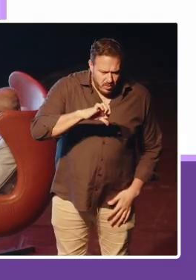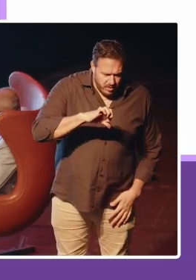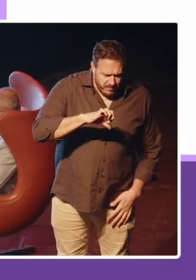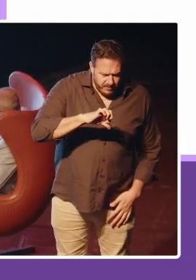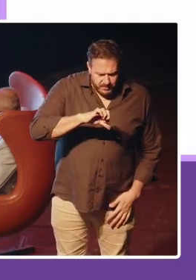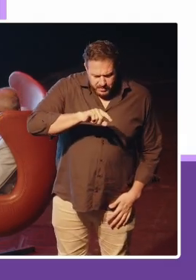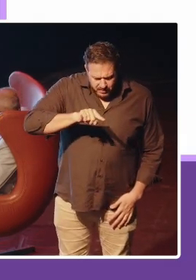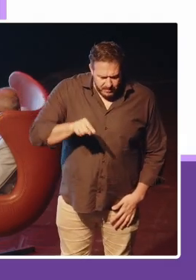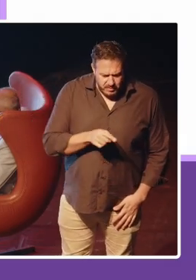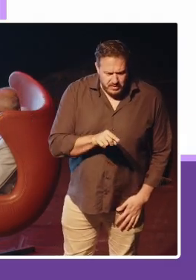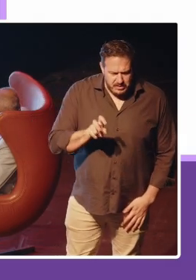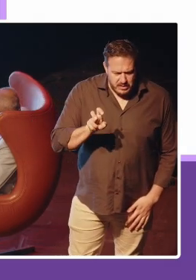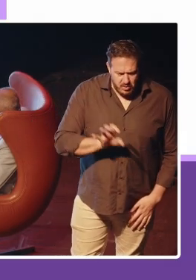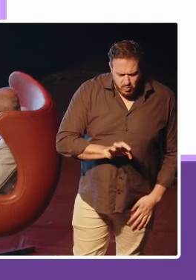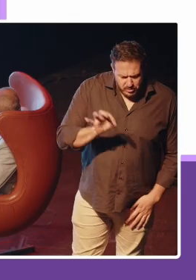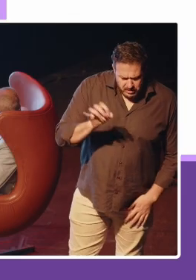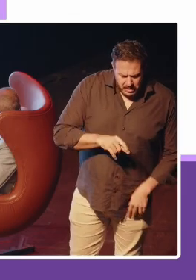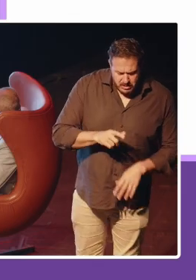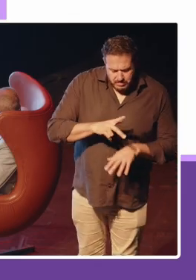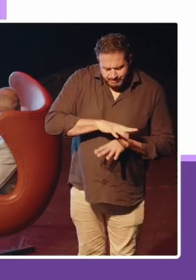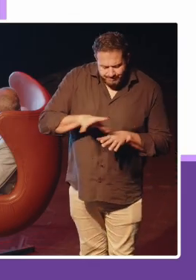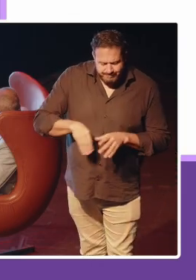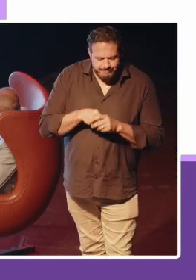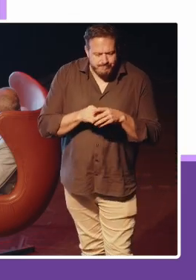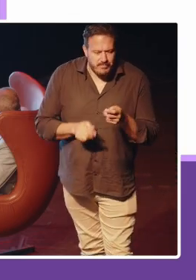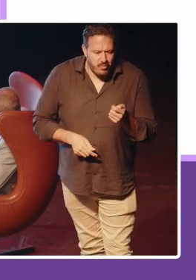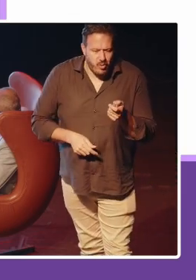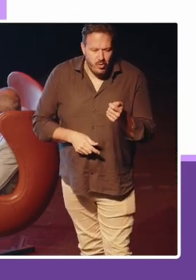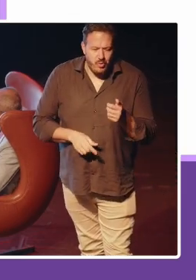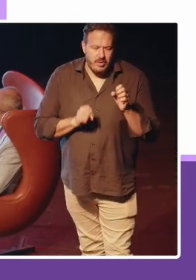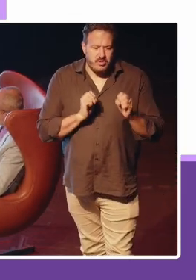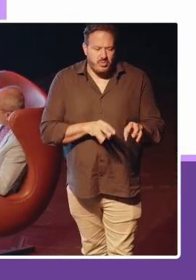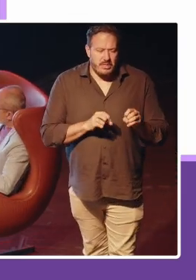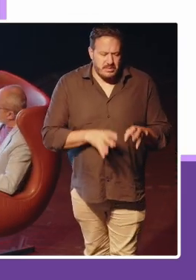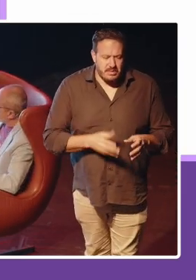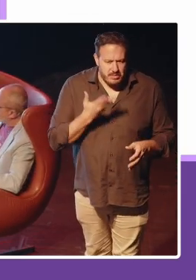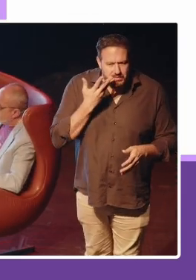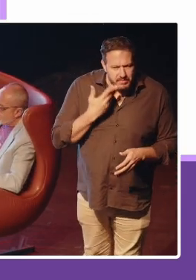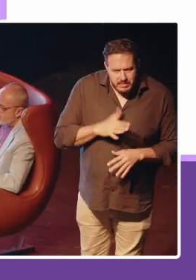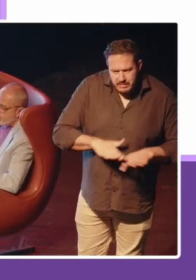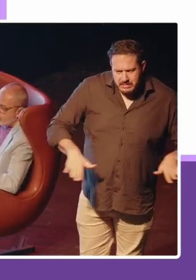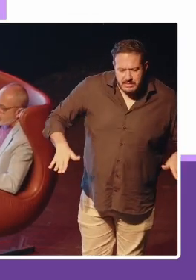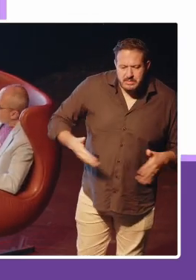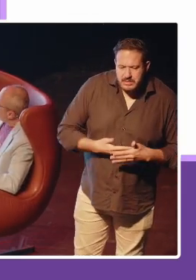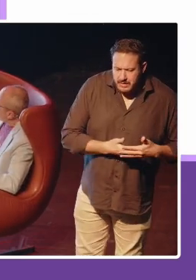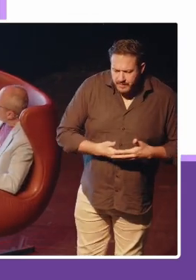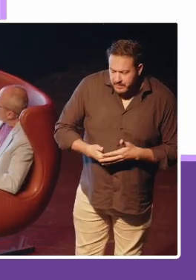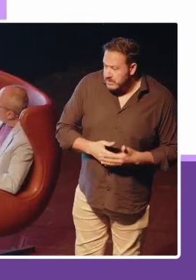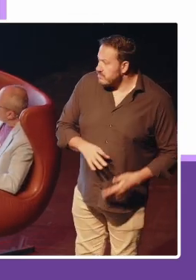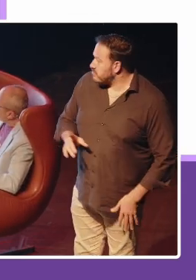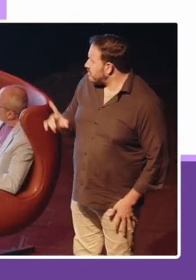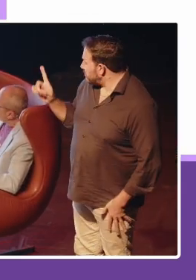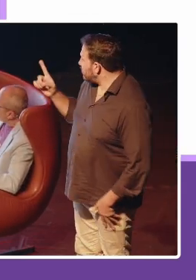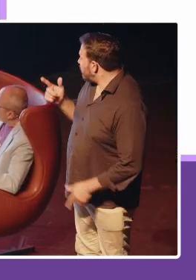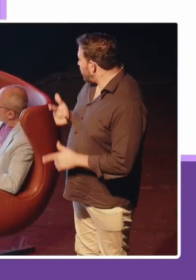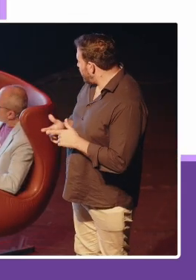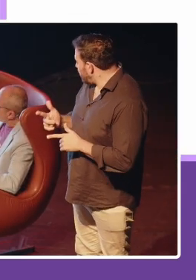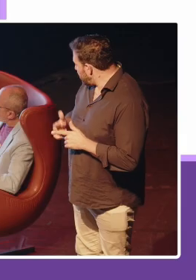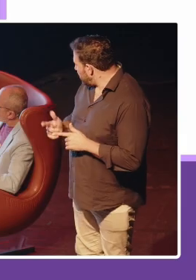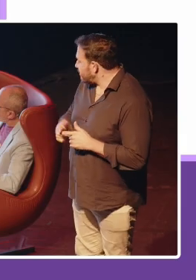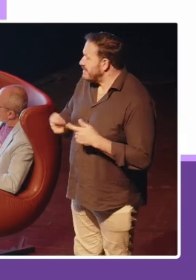9,5% dos casos de demência são atribuíveis à baixa educação no começo da vida, né? Então, esse é um problema que